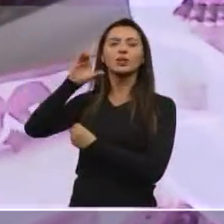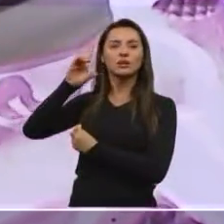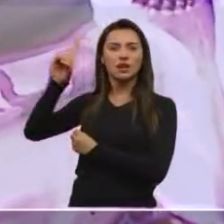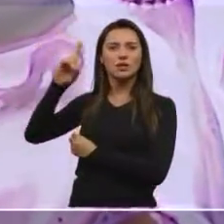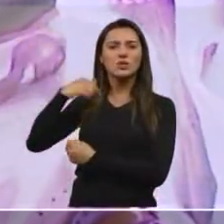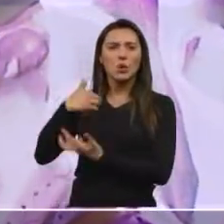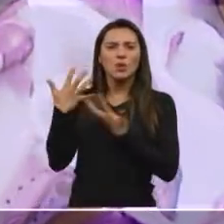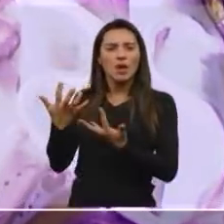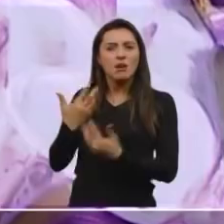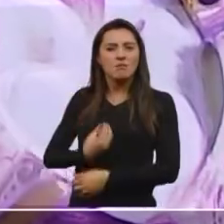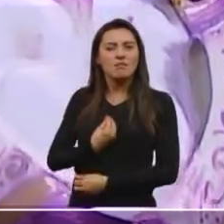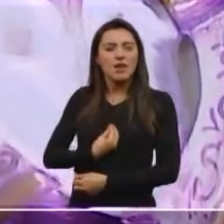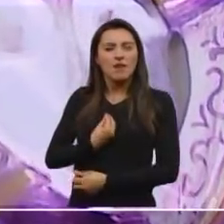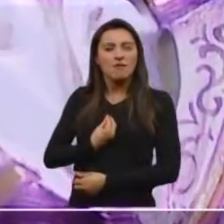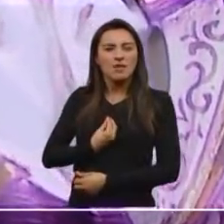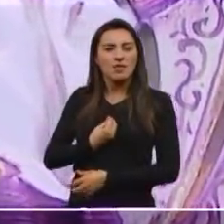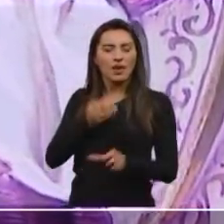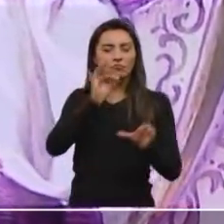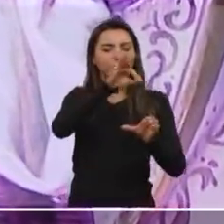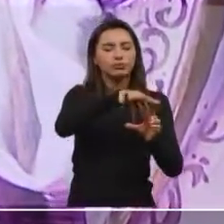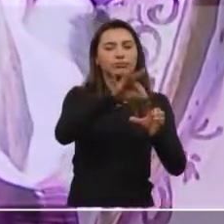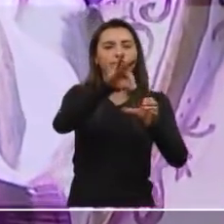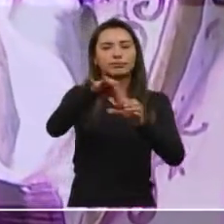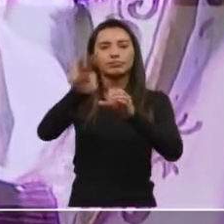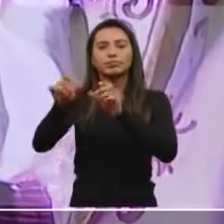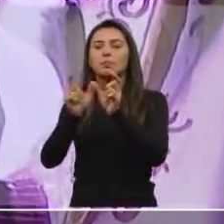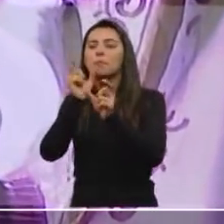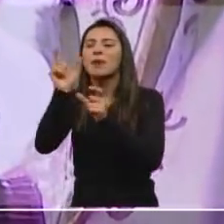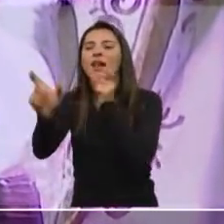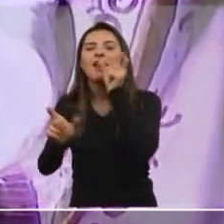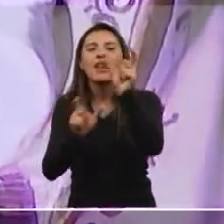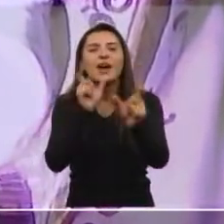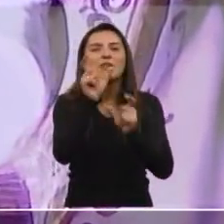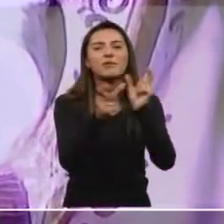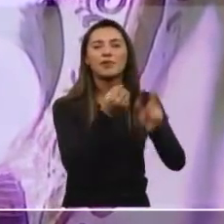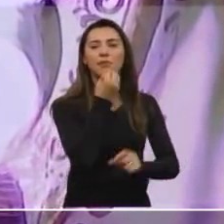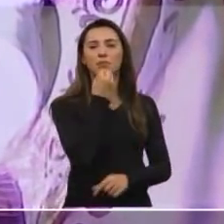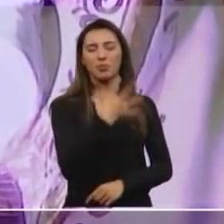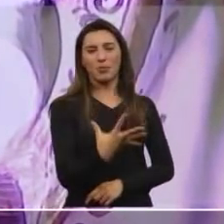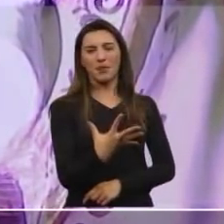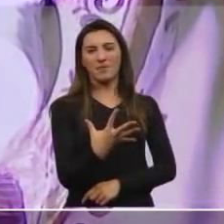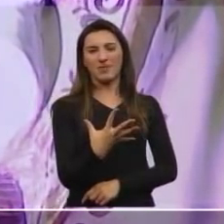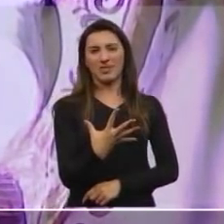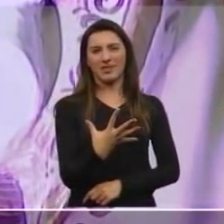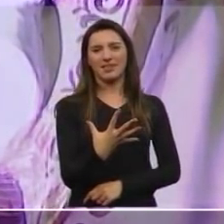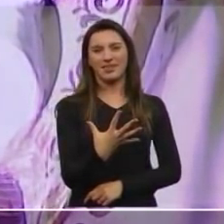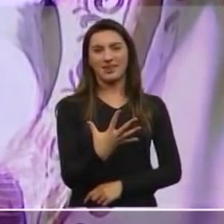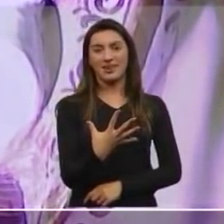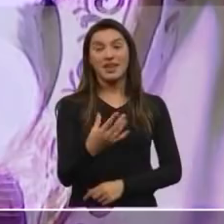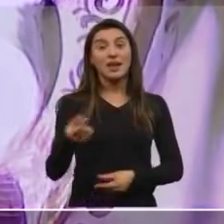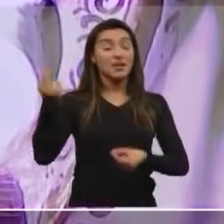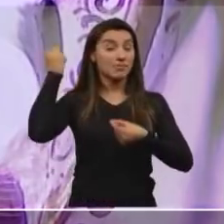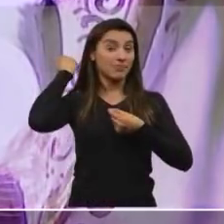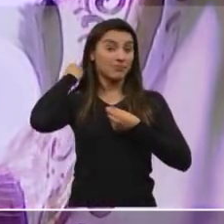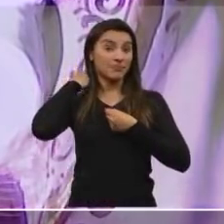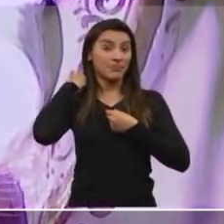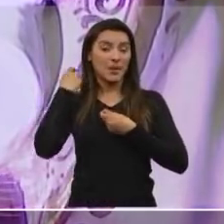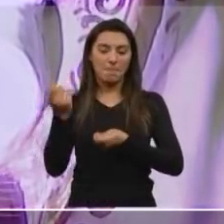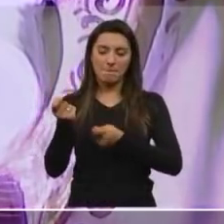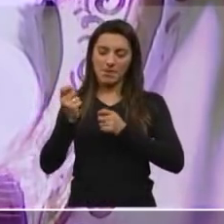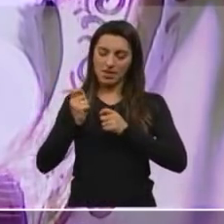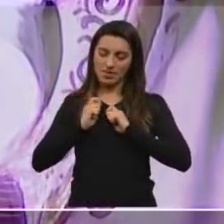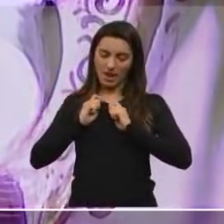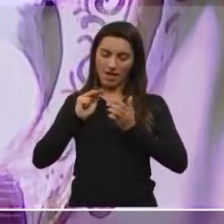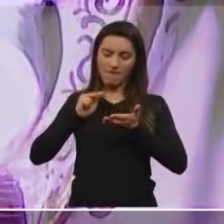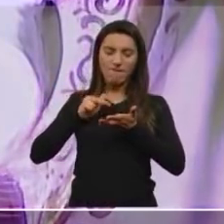semear a boa semente da palavra de deus e nossa senhora do carmo que não sustenta